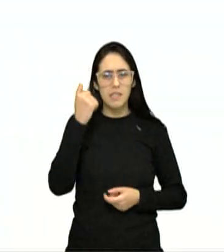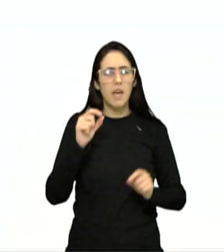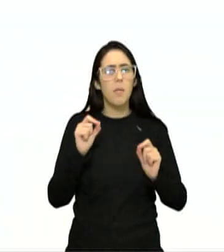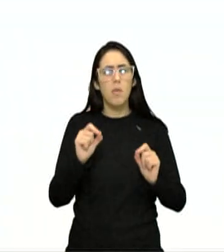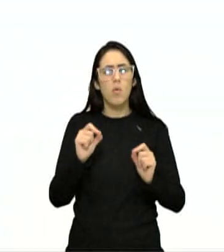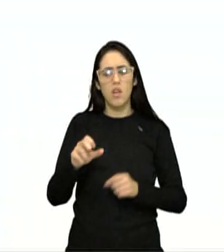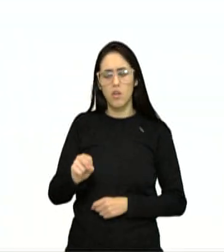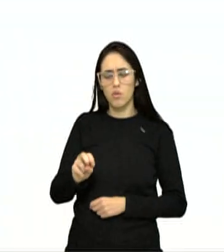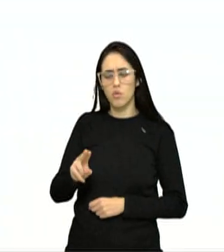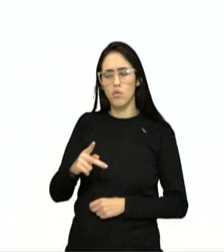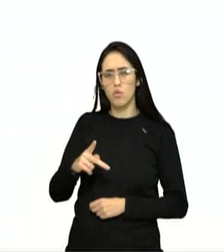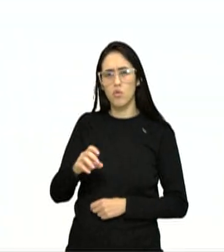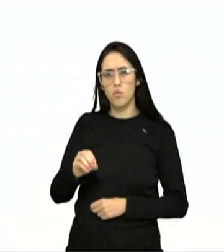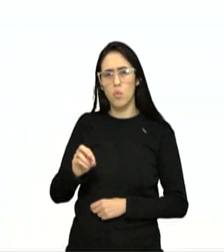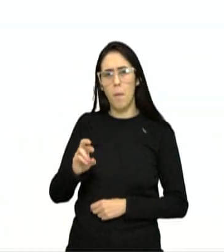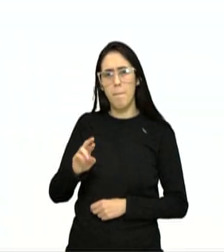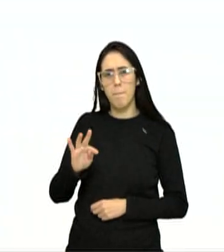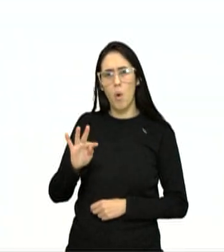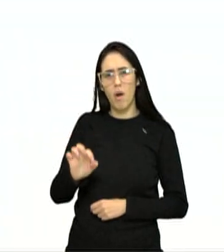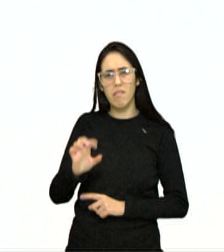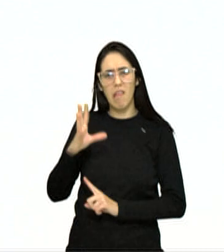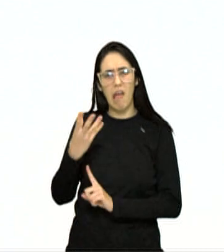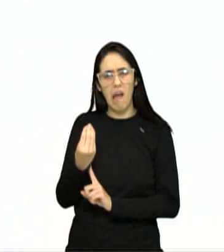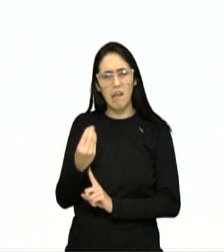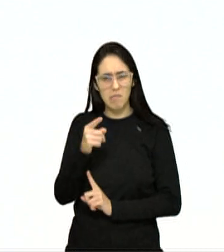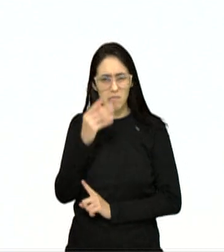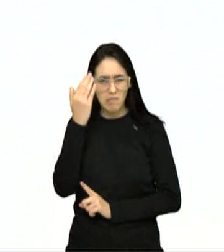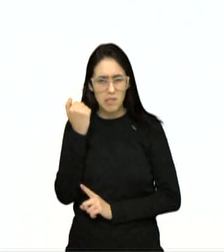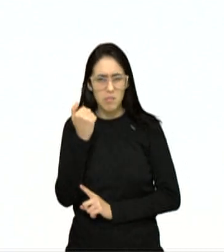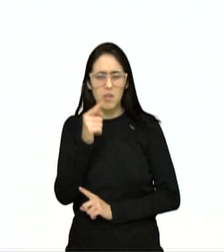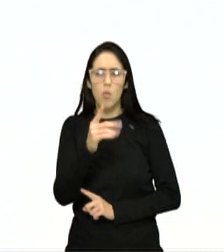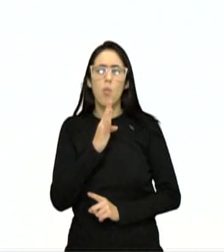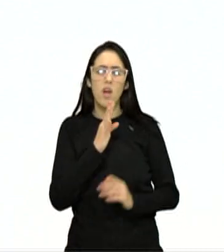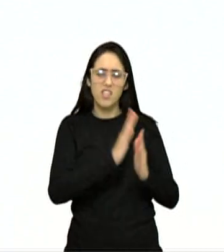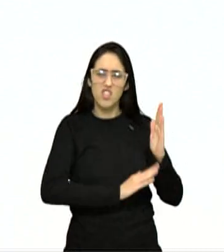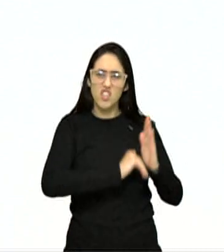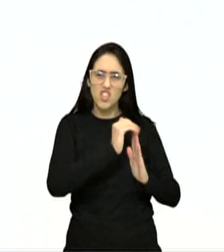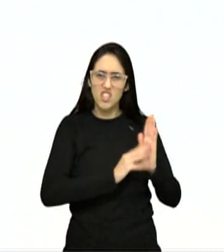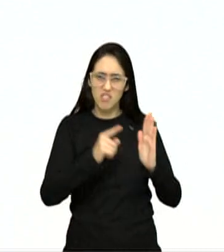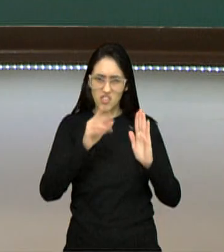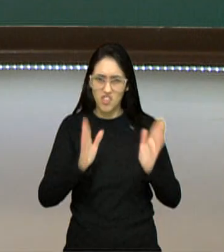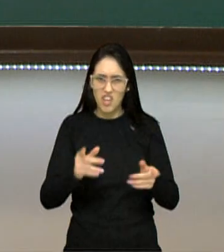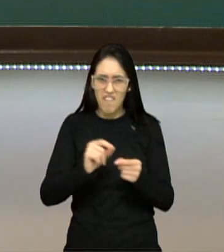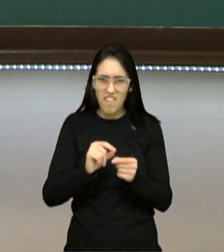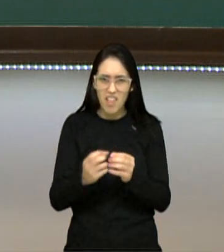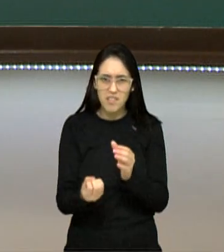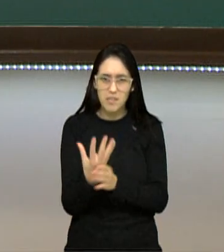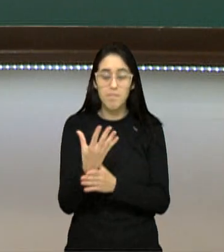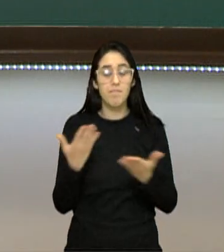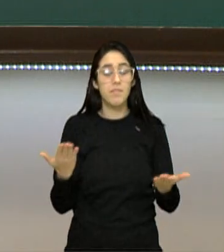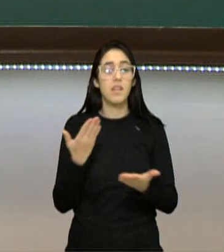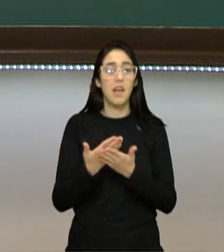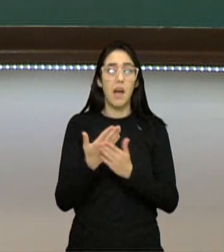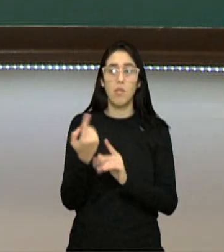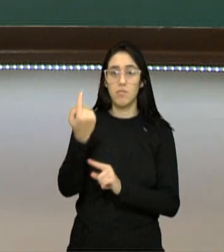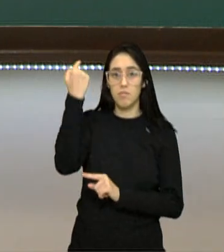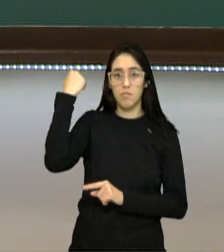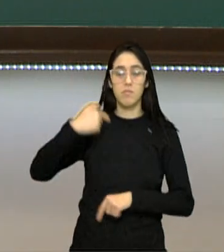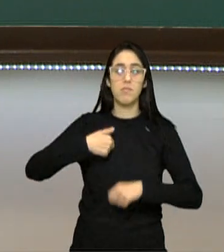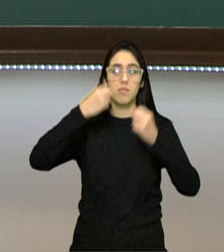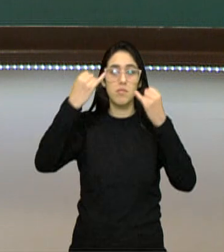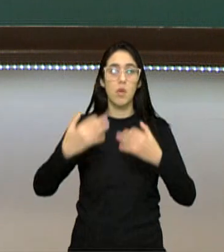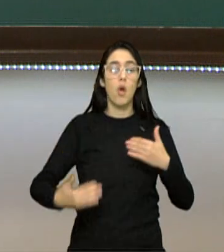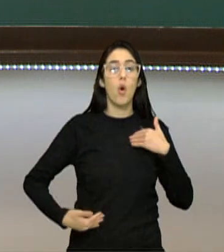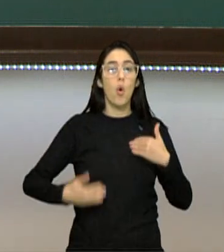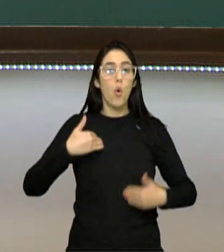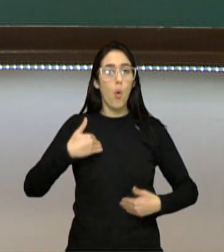na arte? Você já produziu algum tipo de tinta? Bom, em aulas anteriores nós já falamos sobre o corpo como